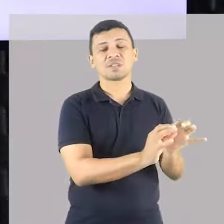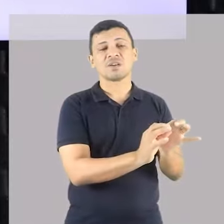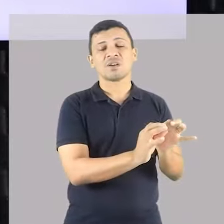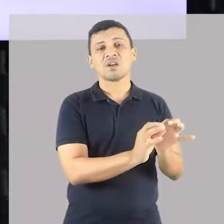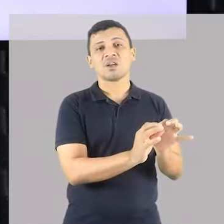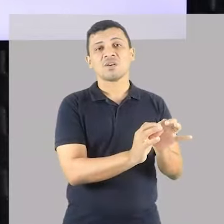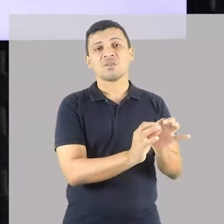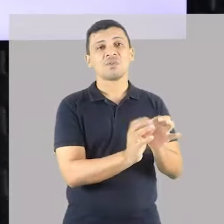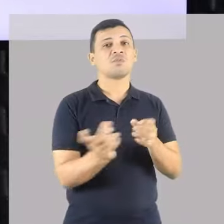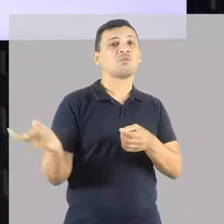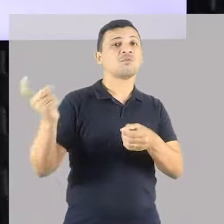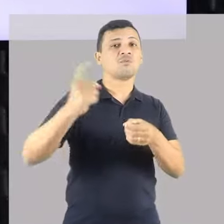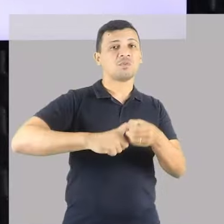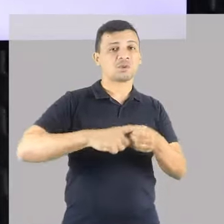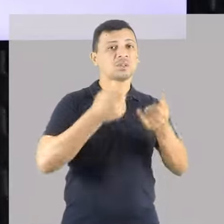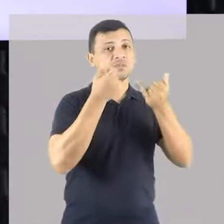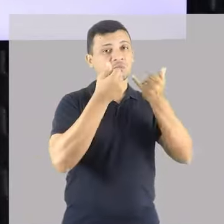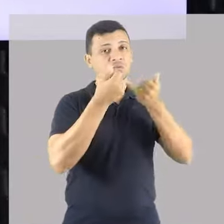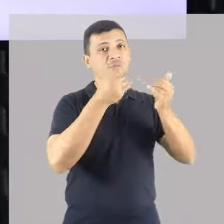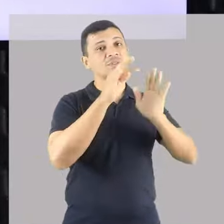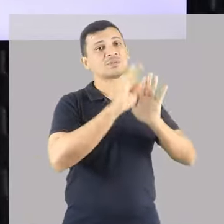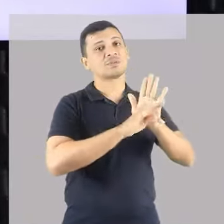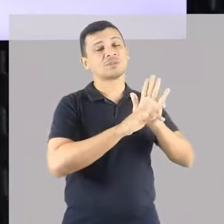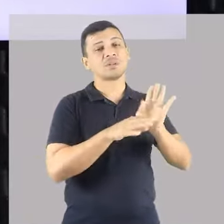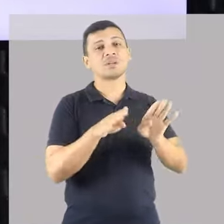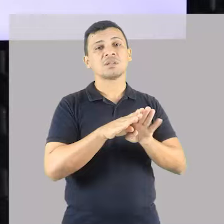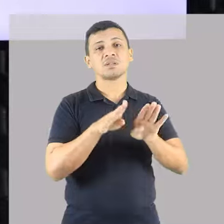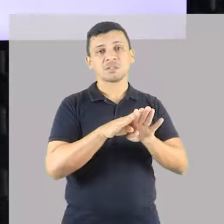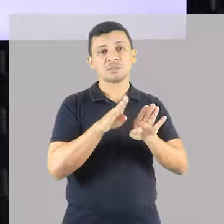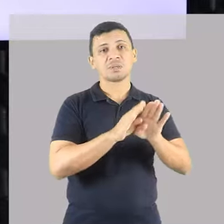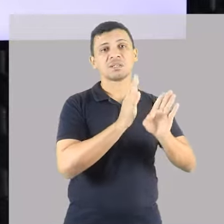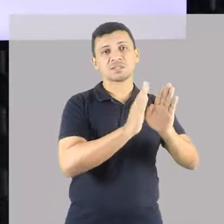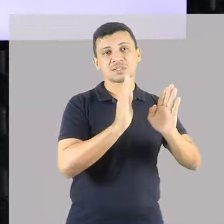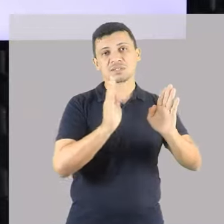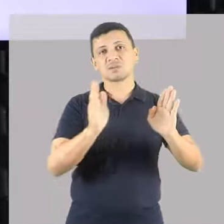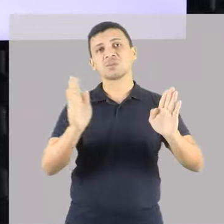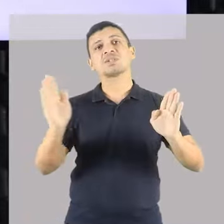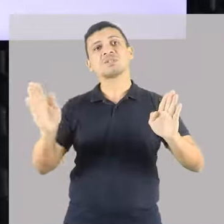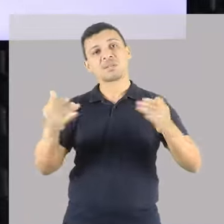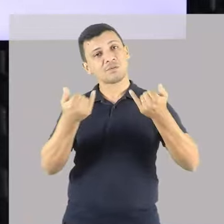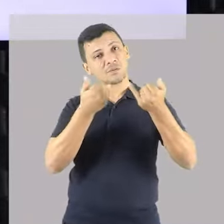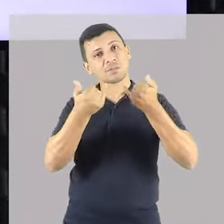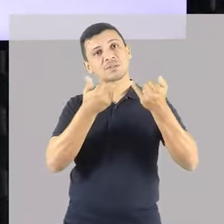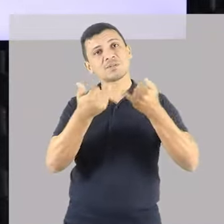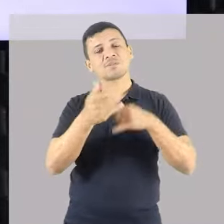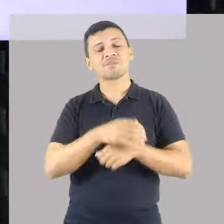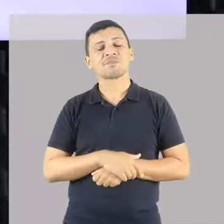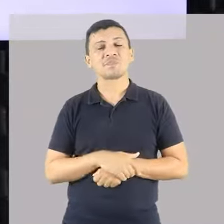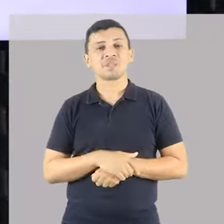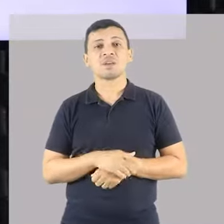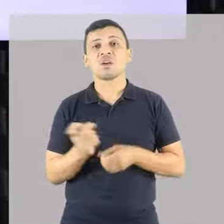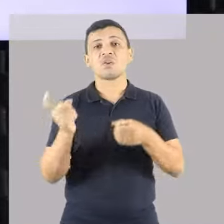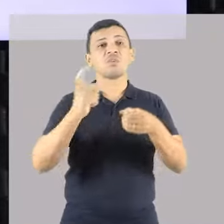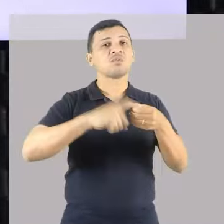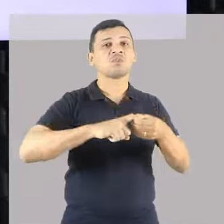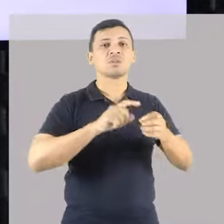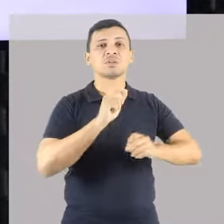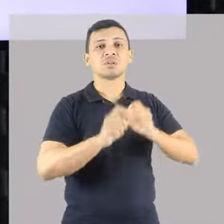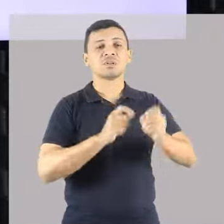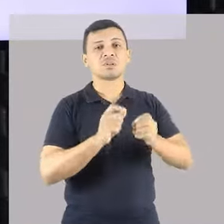recupera uma informação do texto Mas ele também sequencia essa informação quando ele recupera nós chamamos de